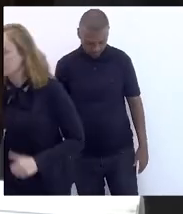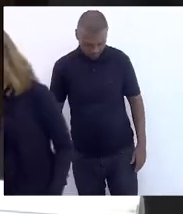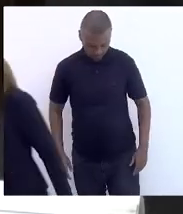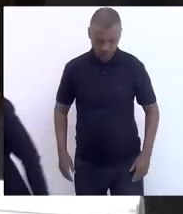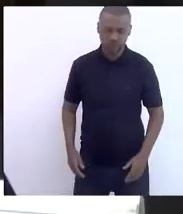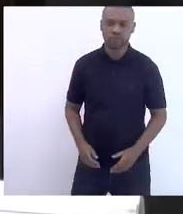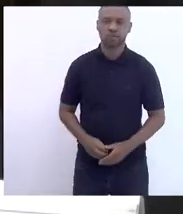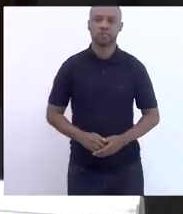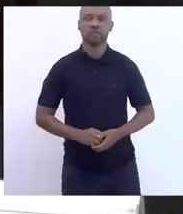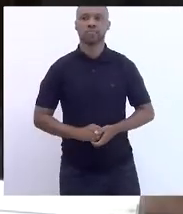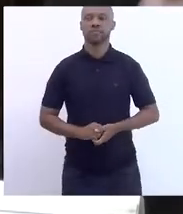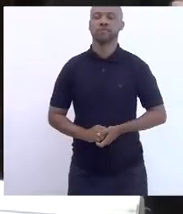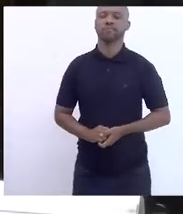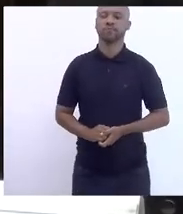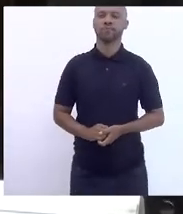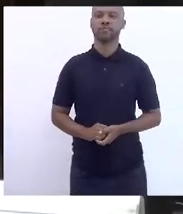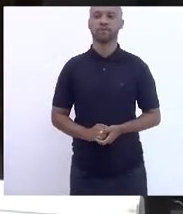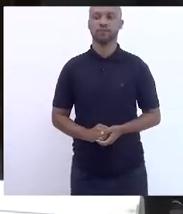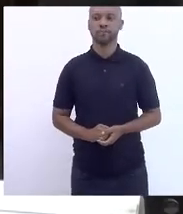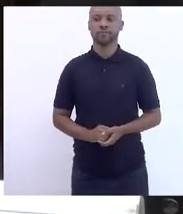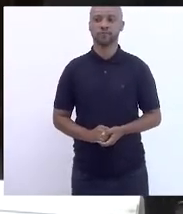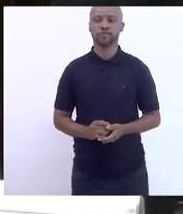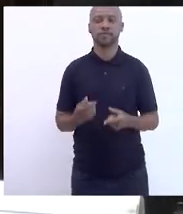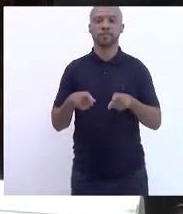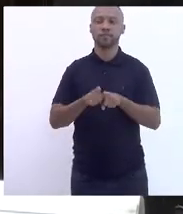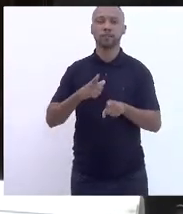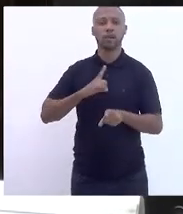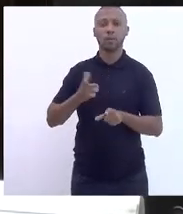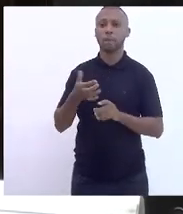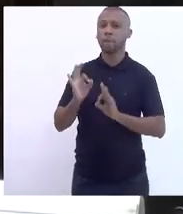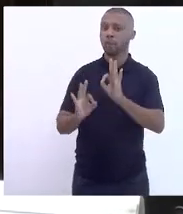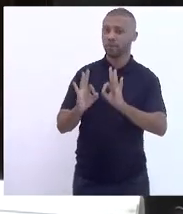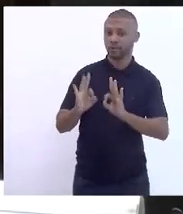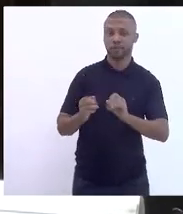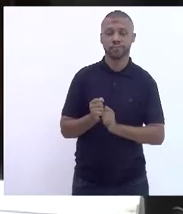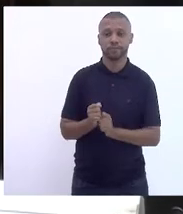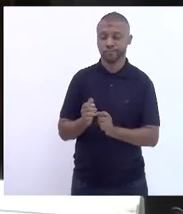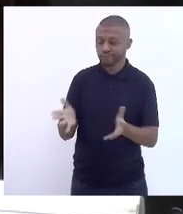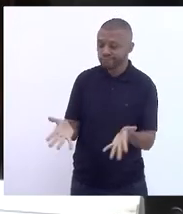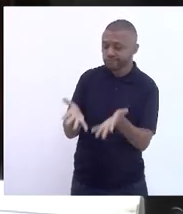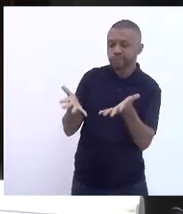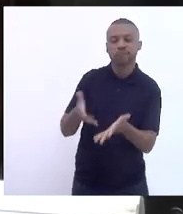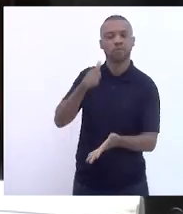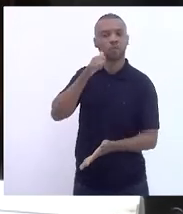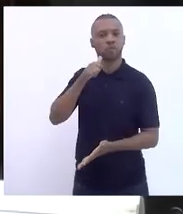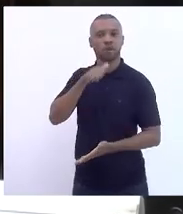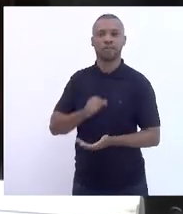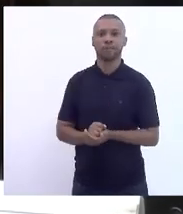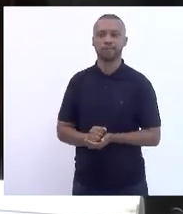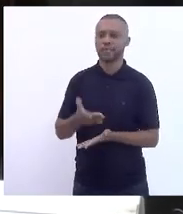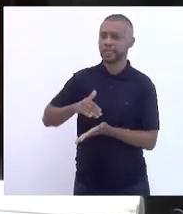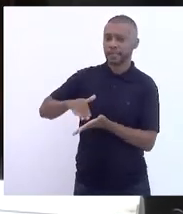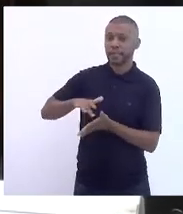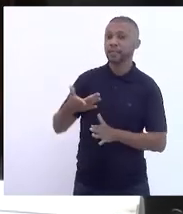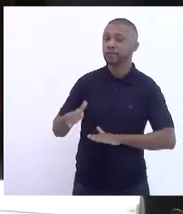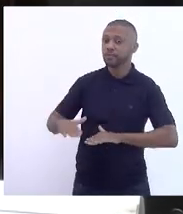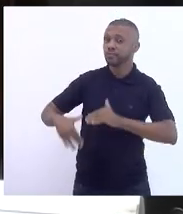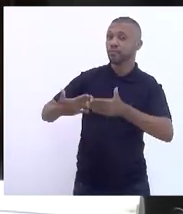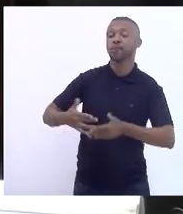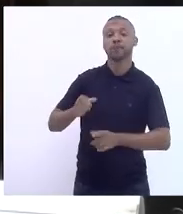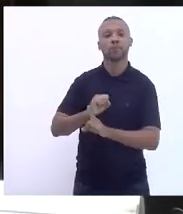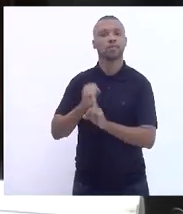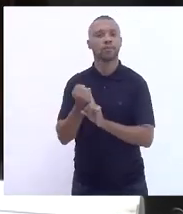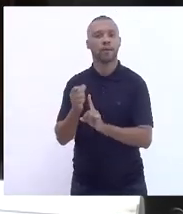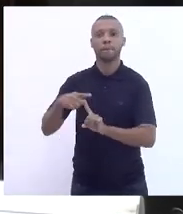na escola é tem também o se desenvolve mulher que está sendo desenvolvido pela secretaria de Desenvolvimento Social direitos